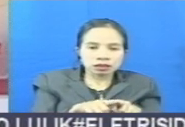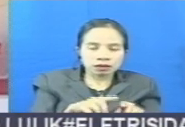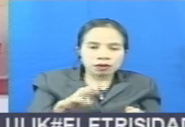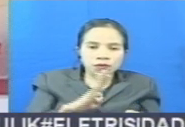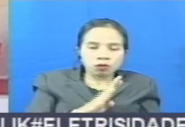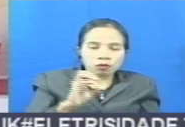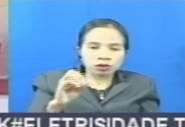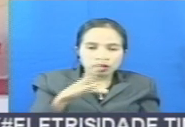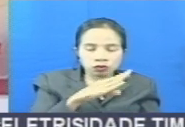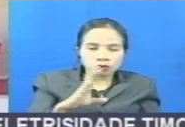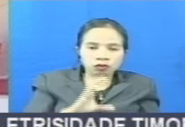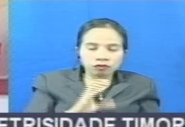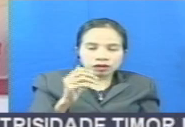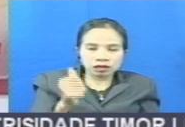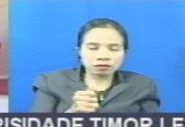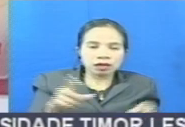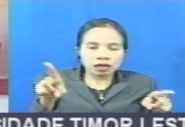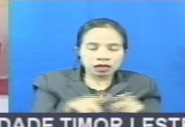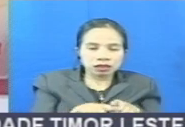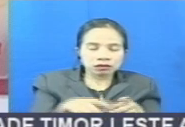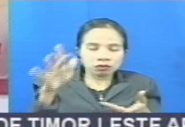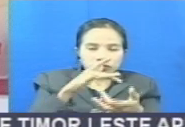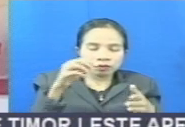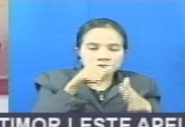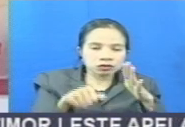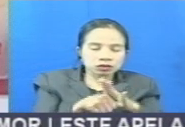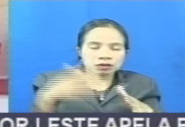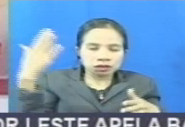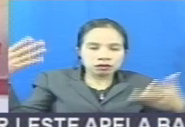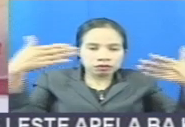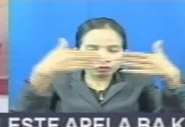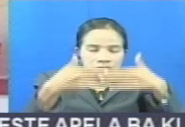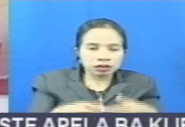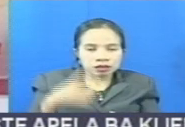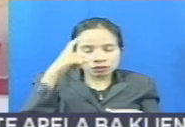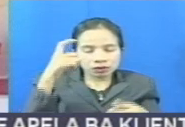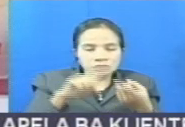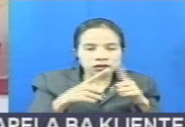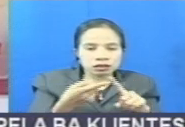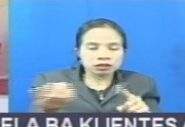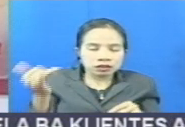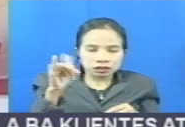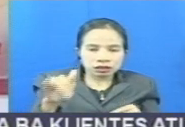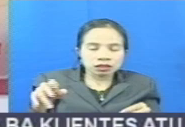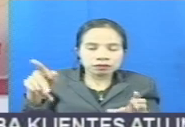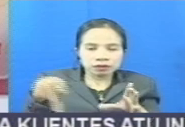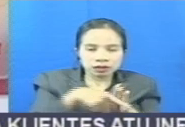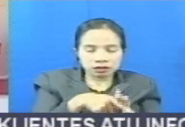Lima, relaciona com a movimentação ilegal na Bemacás e a linha fronteira. Também em Malucira, turma, acompanha a